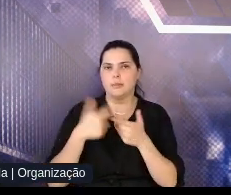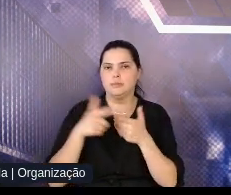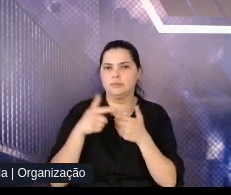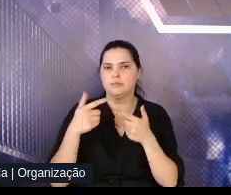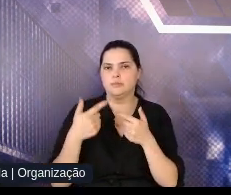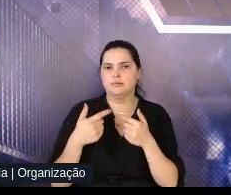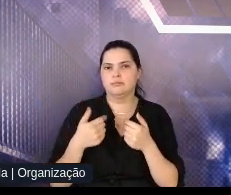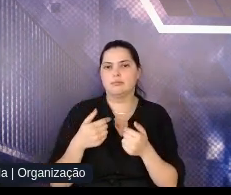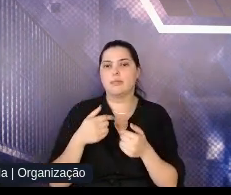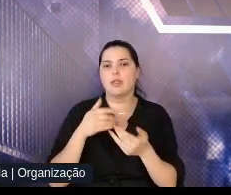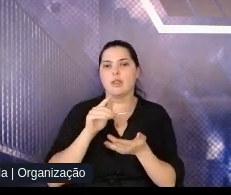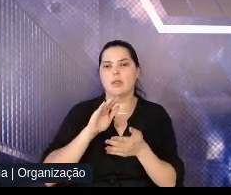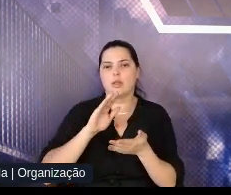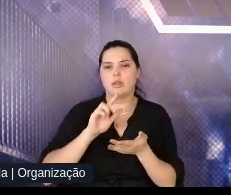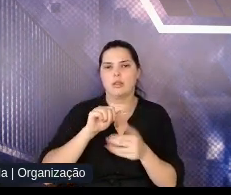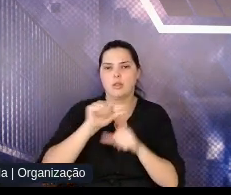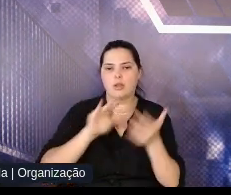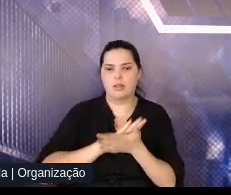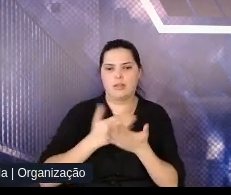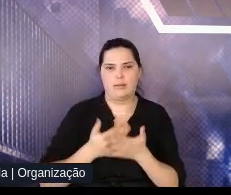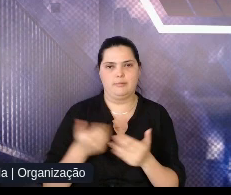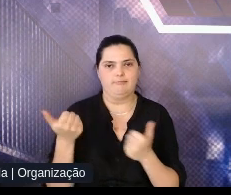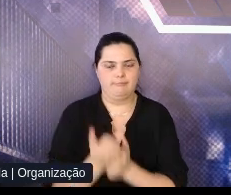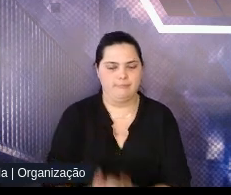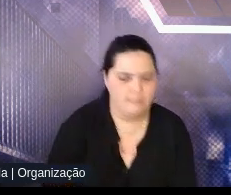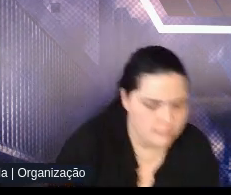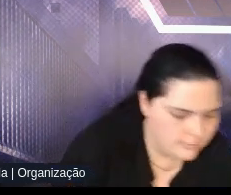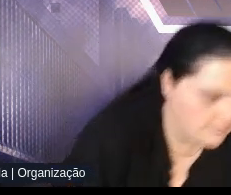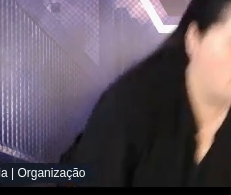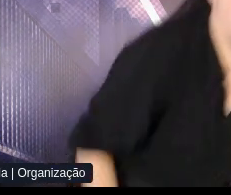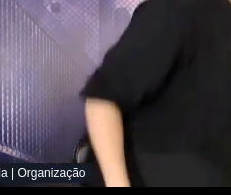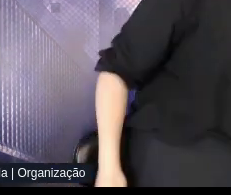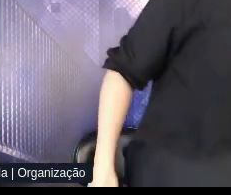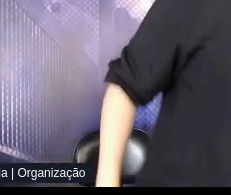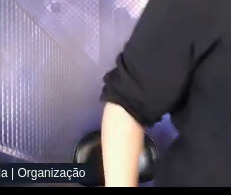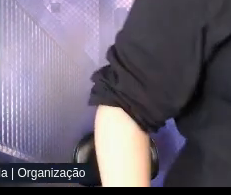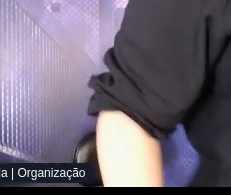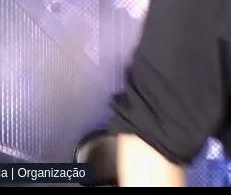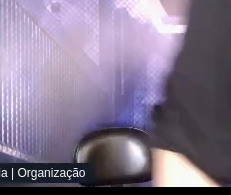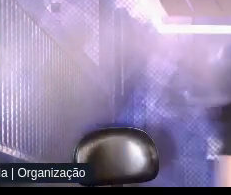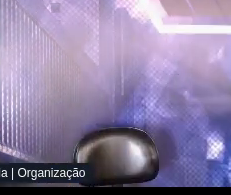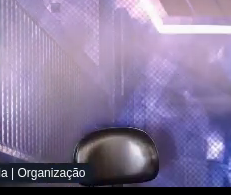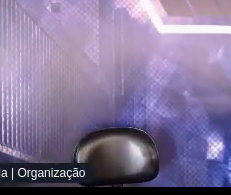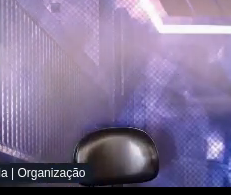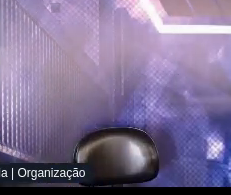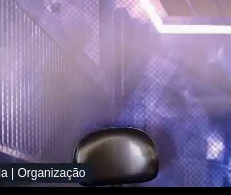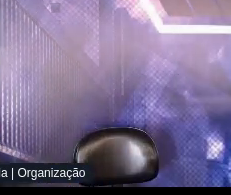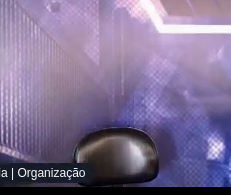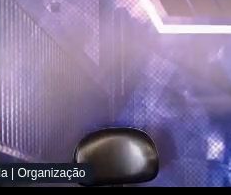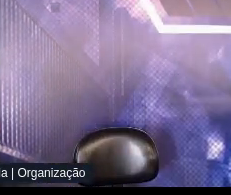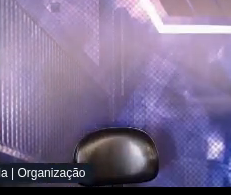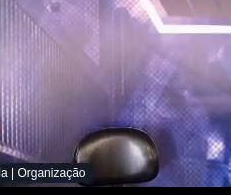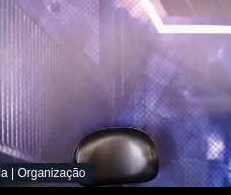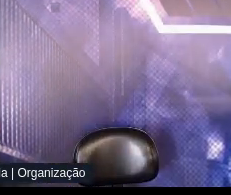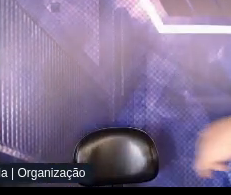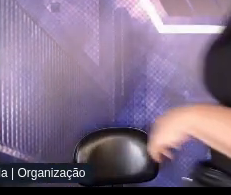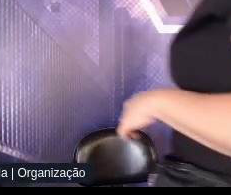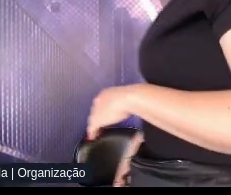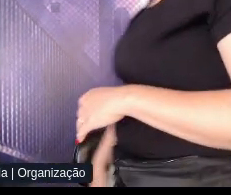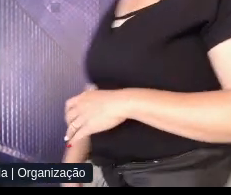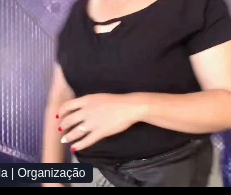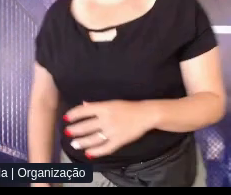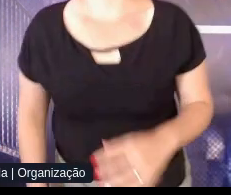família que a minha mãe, ela terminou o ensino médio recentemente. Então, quando ela